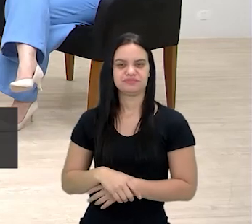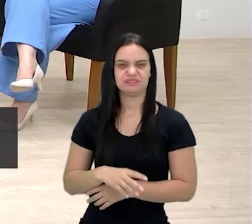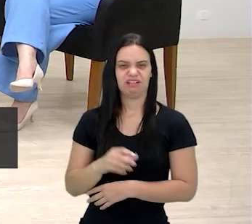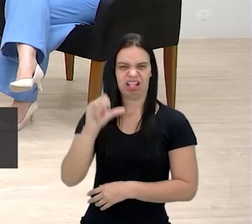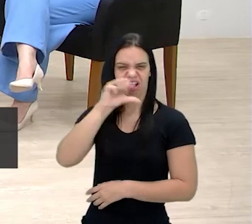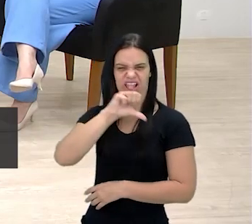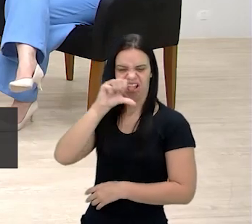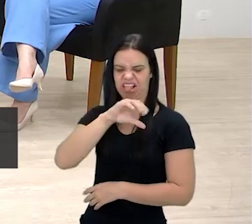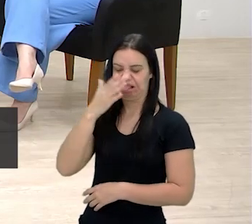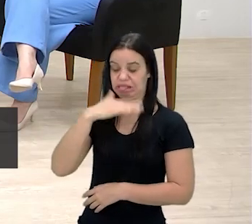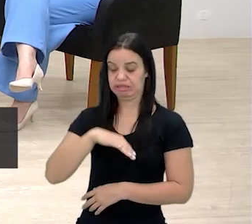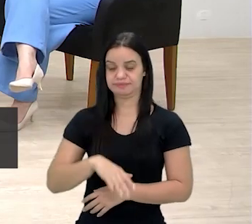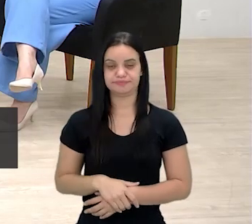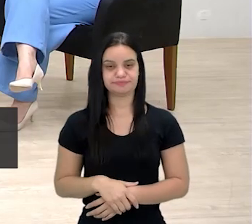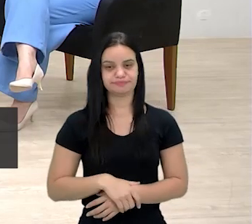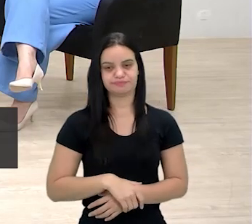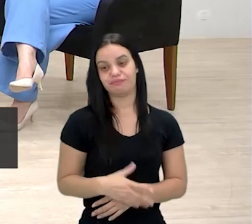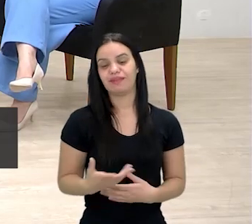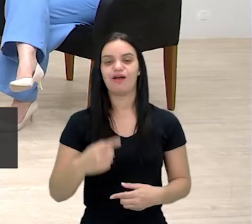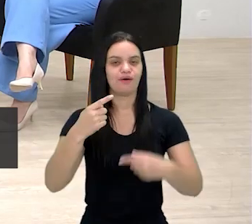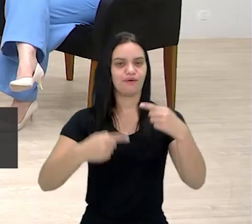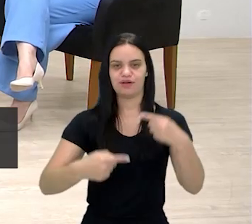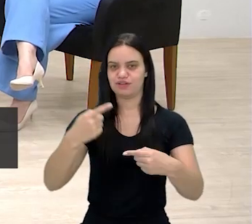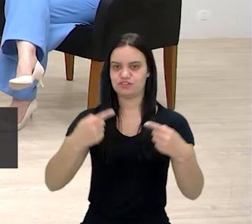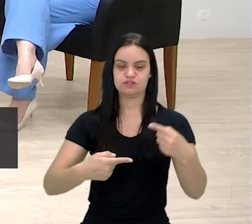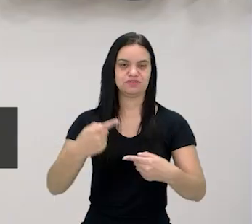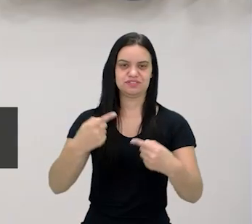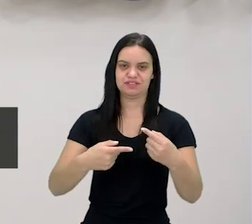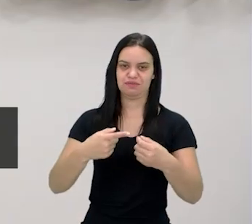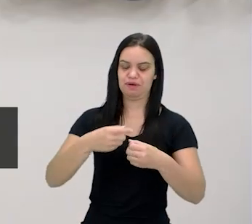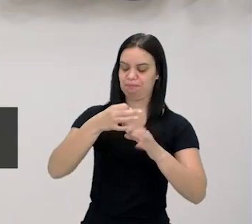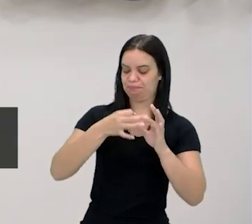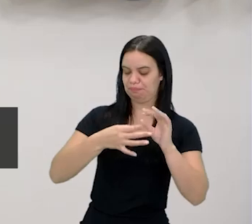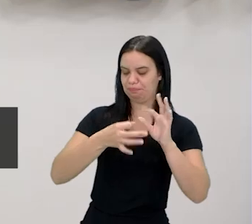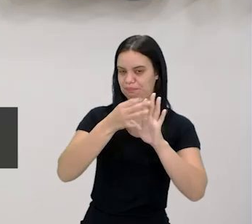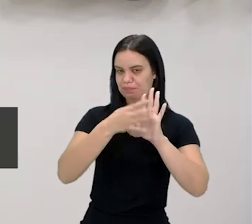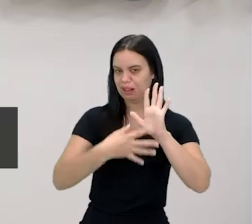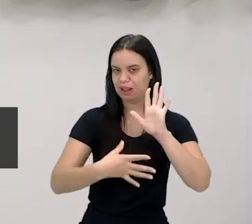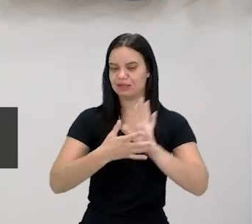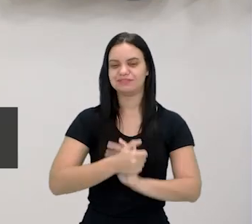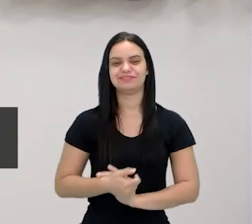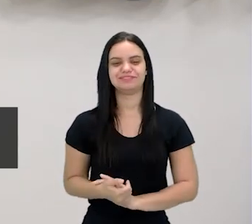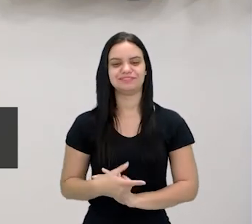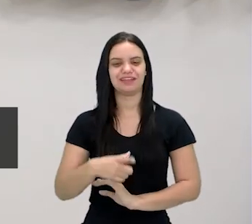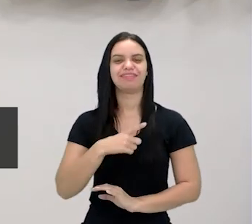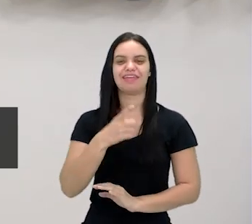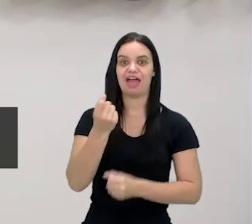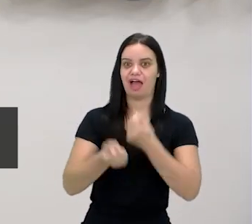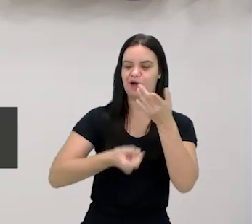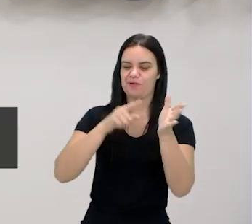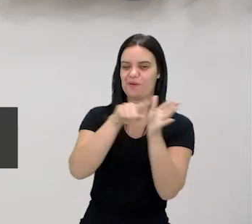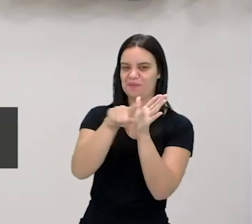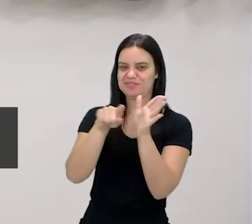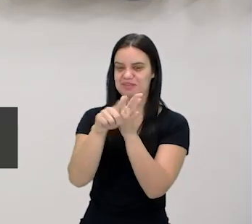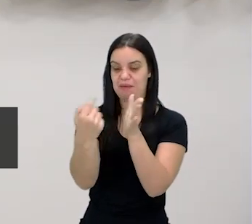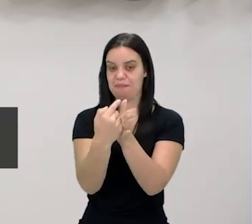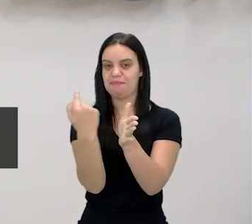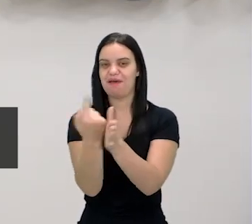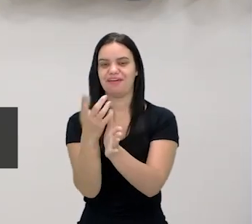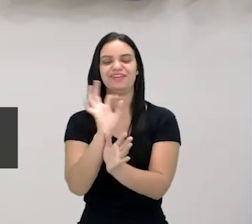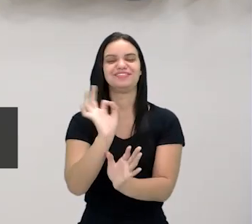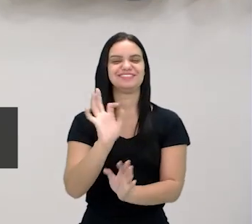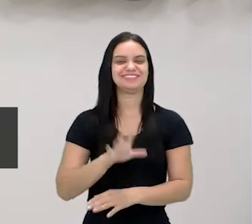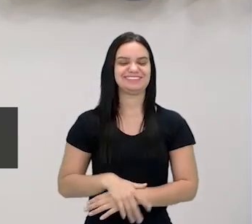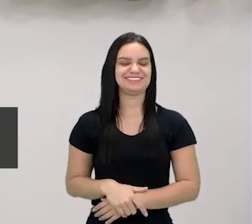Ruim. Bom, essa discussão vai dar muito pano para manga, hein, bastante. Você se prepara para responder algumas perguntas aí, que eu quero só ver como que o filósofo se